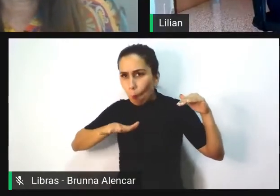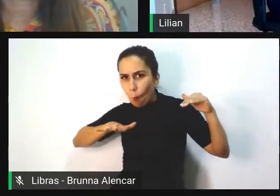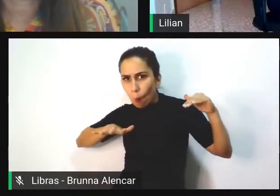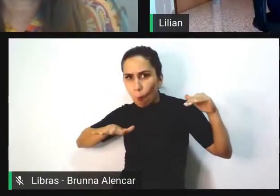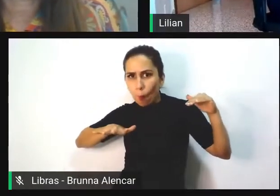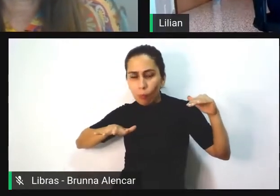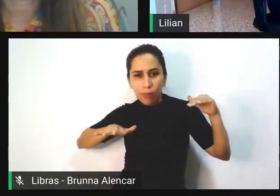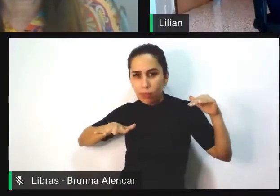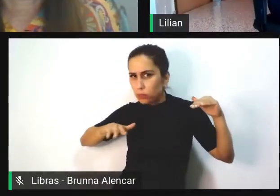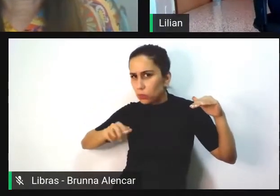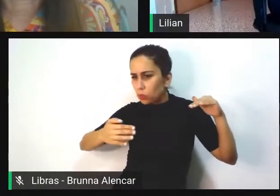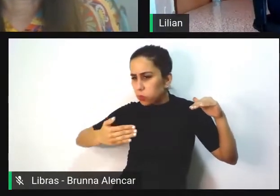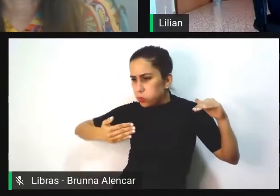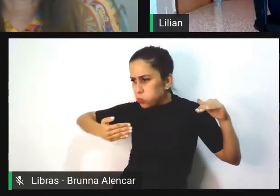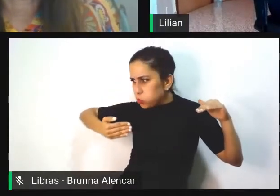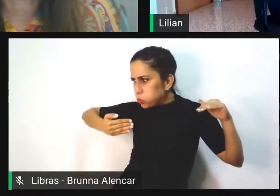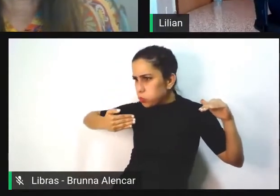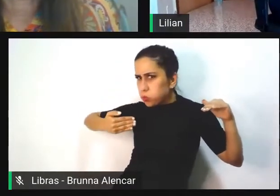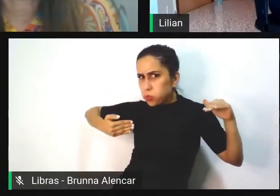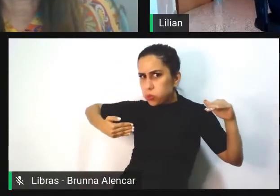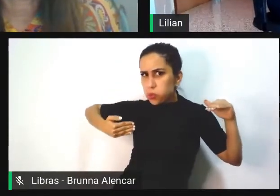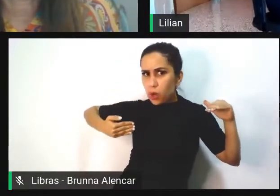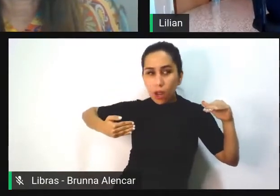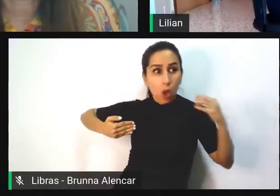O primeiro deles é que ela não vai